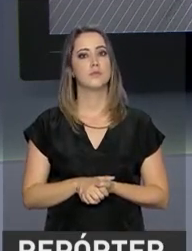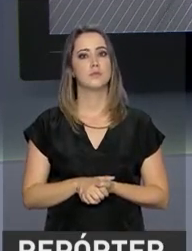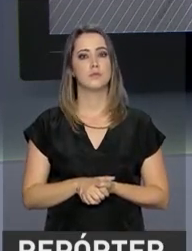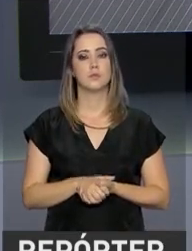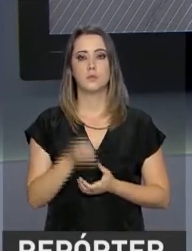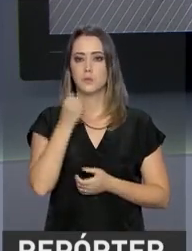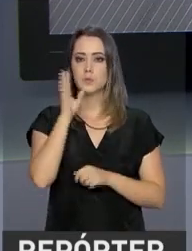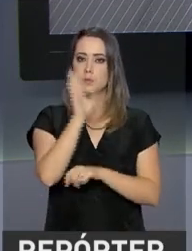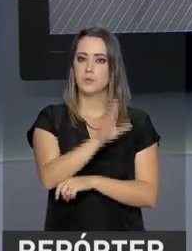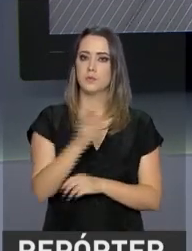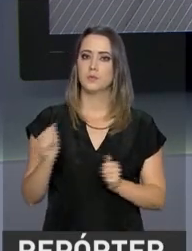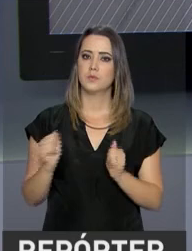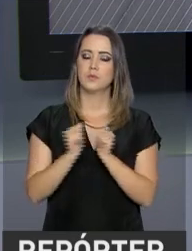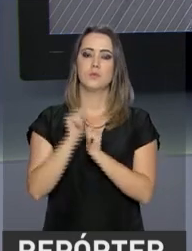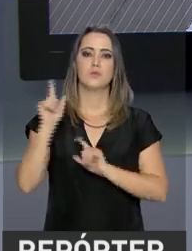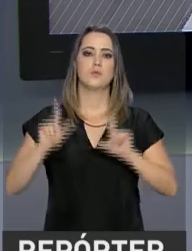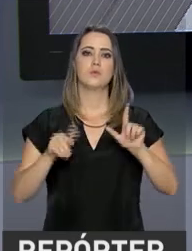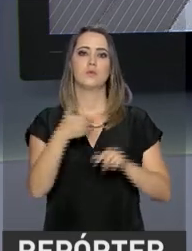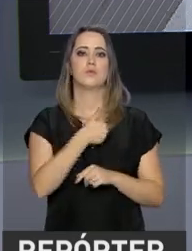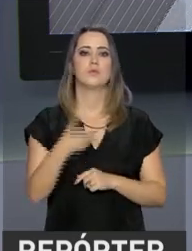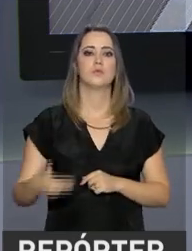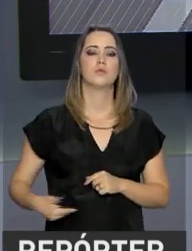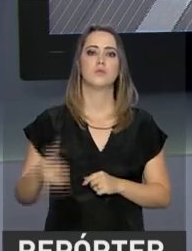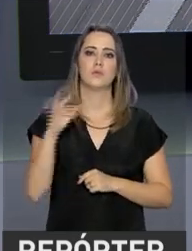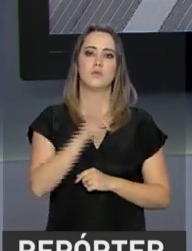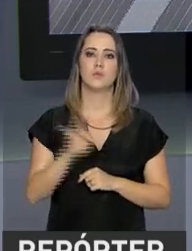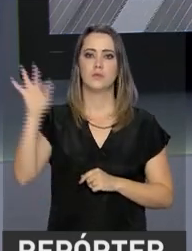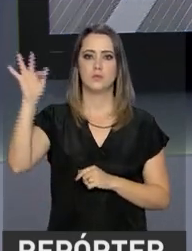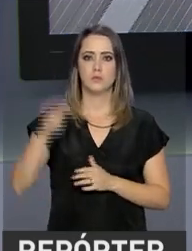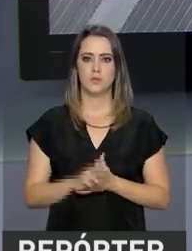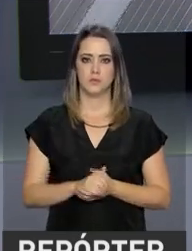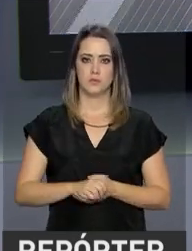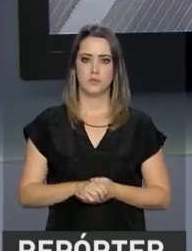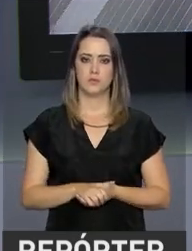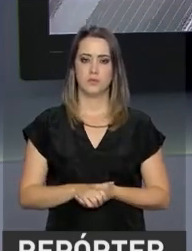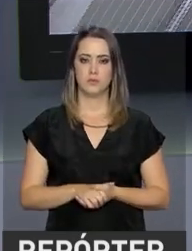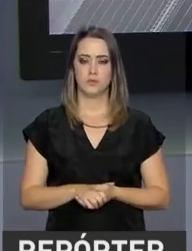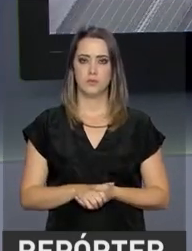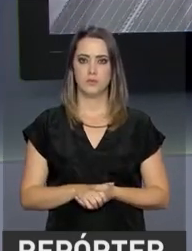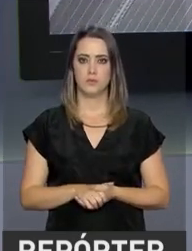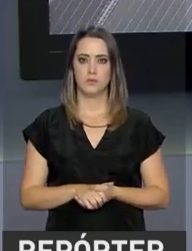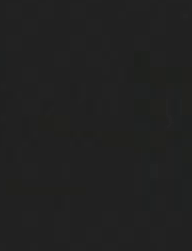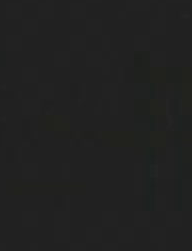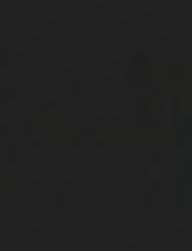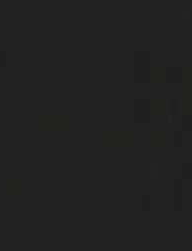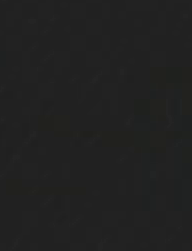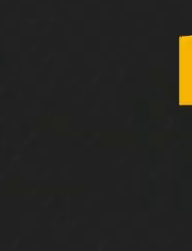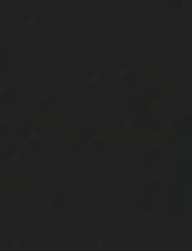uma boa tarde pra você continue com a gente aqui na nbr a tv do governo federal